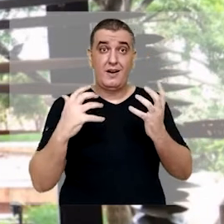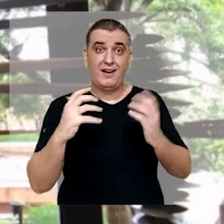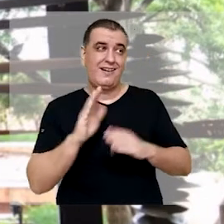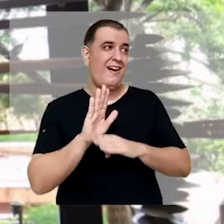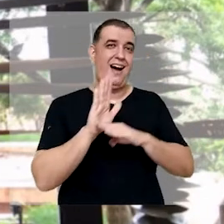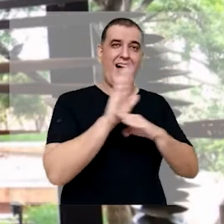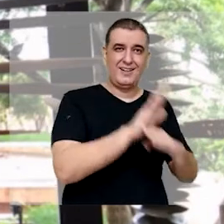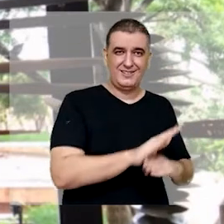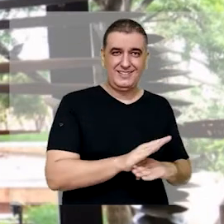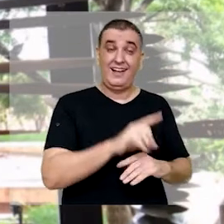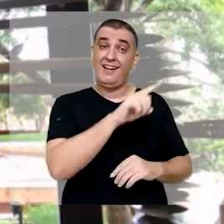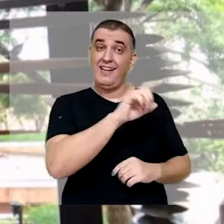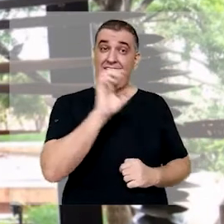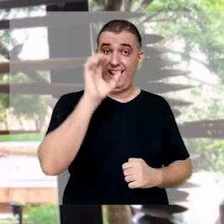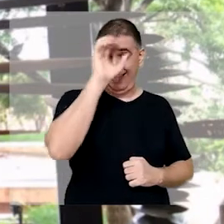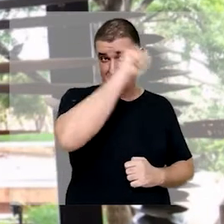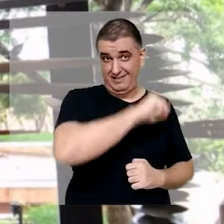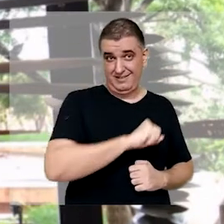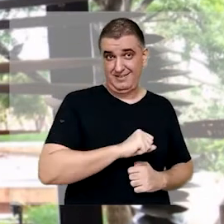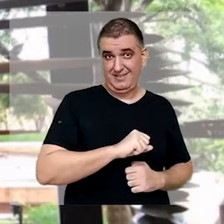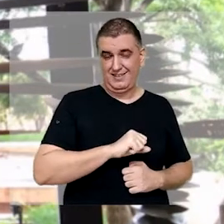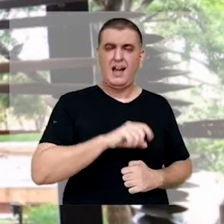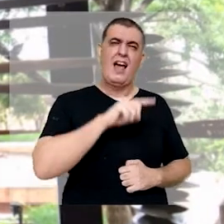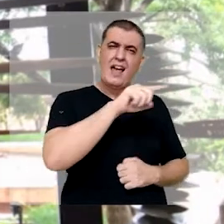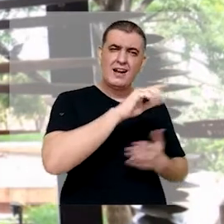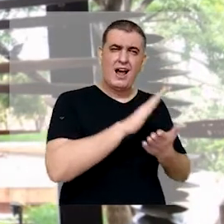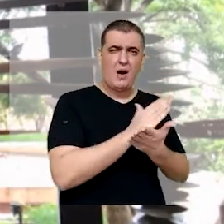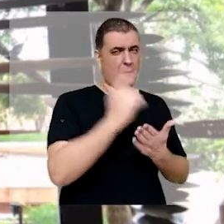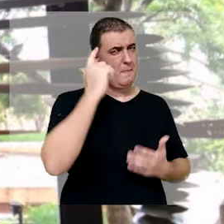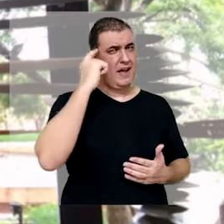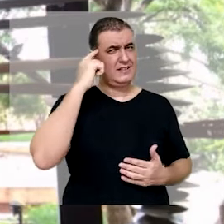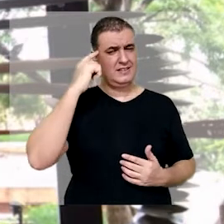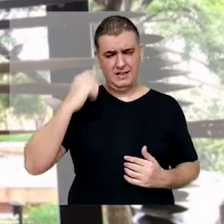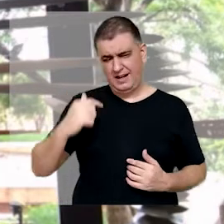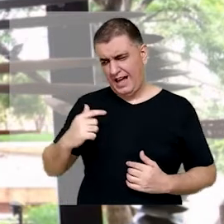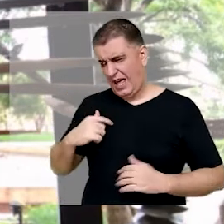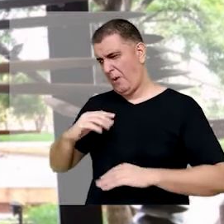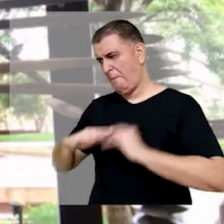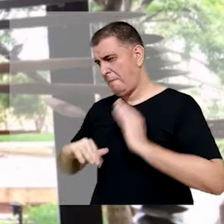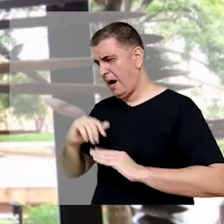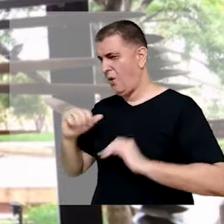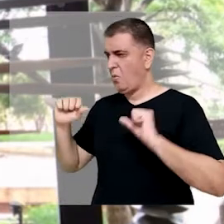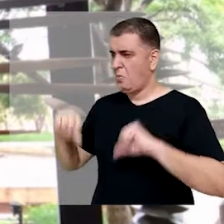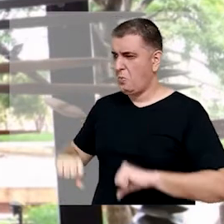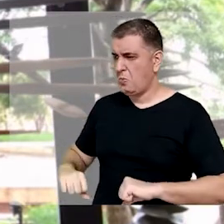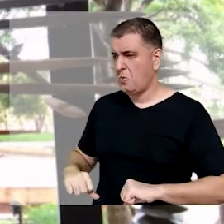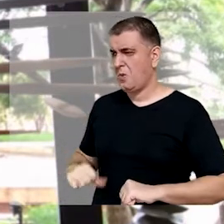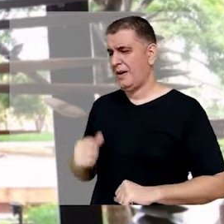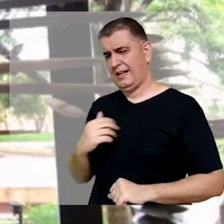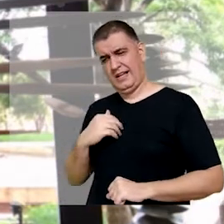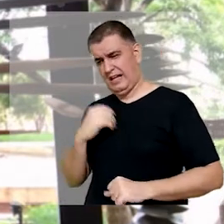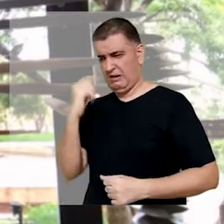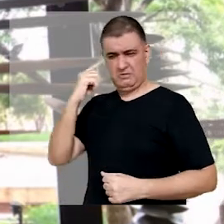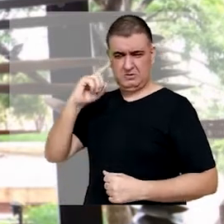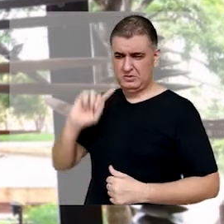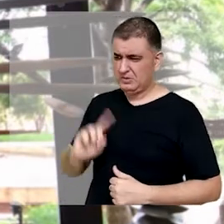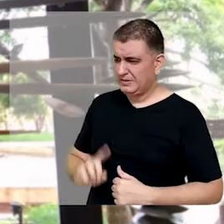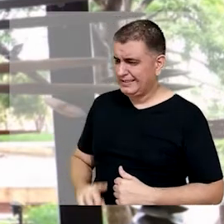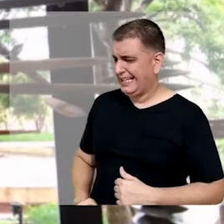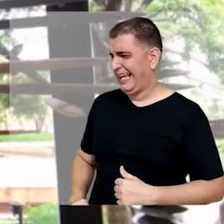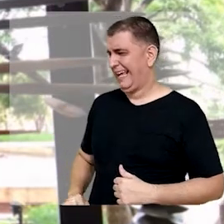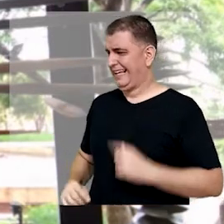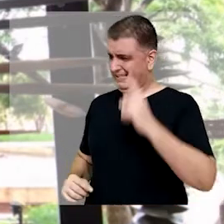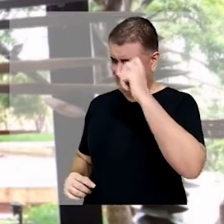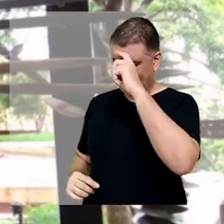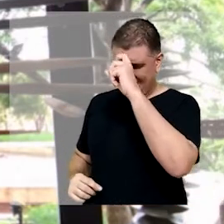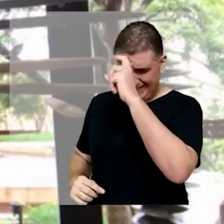que gostam, que dizem que não sabem fazer nada, que são duas mãos esquerdas,